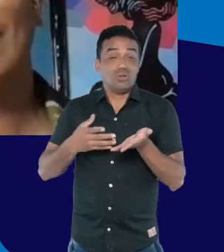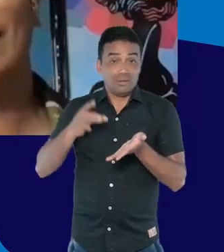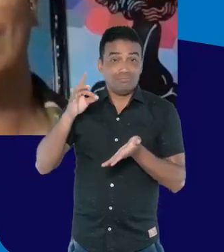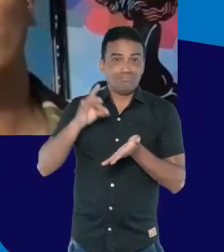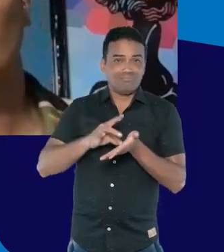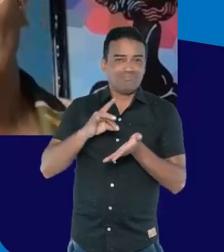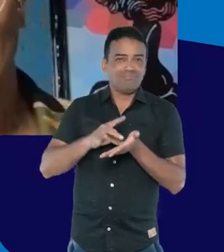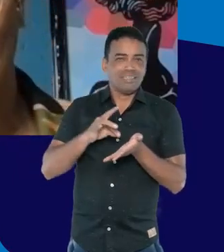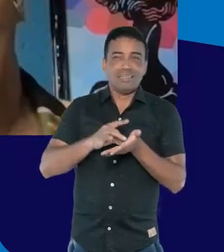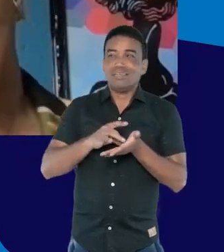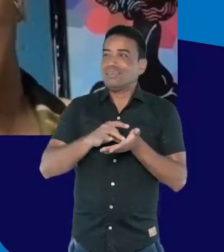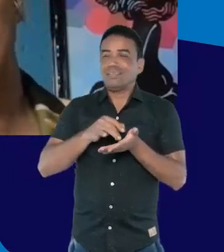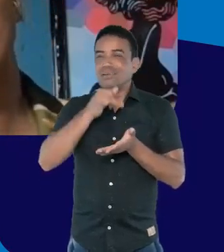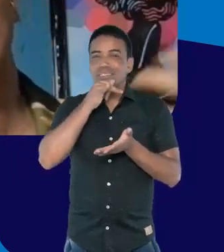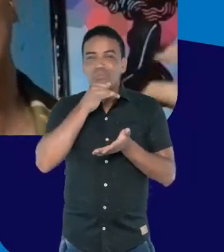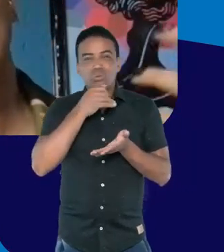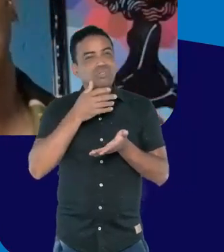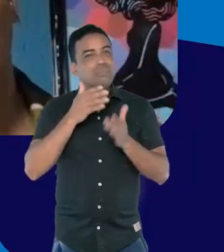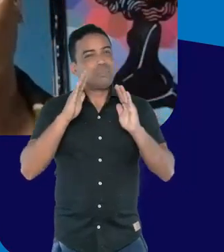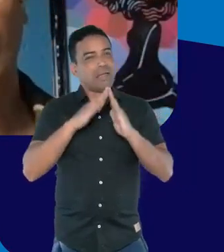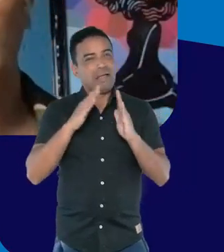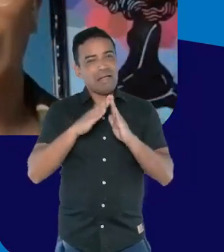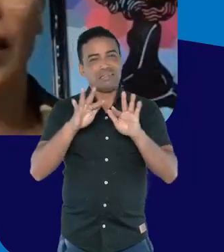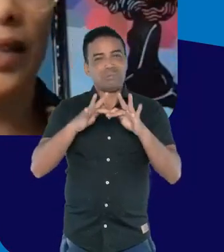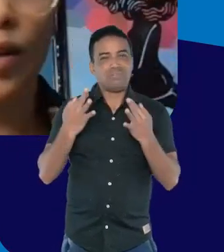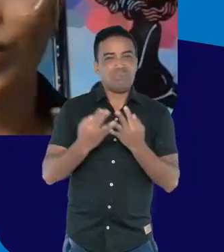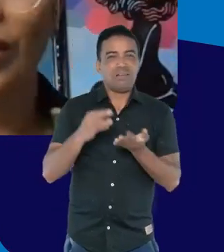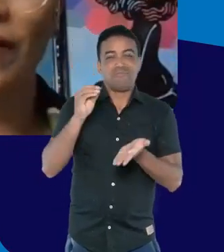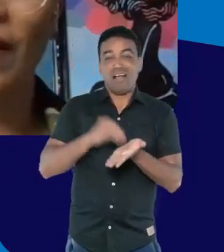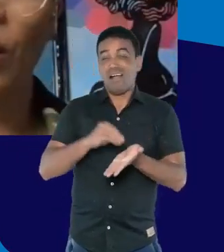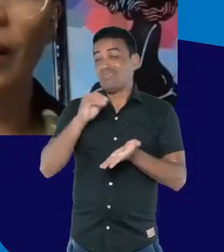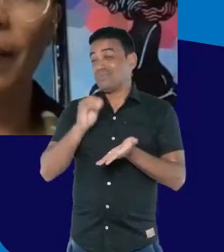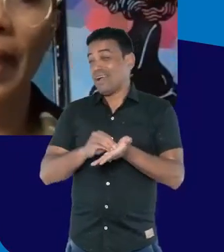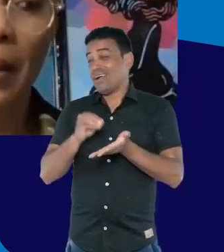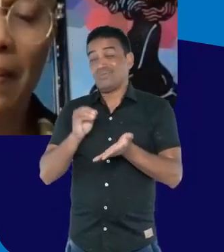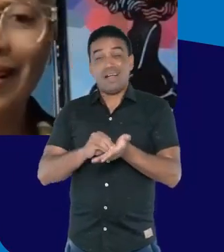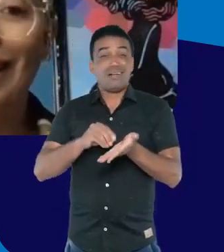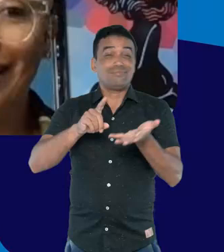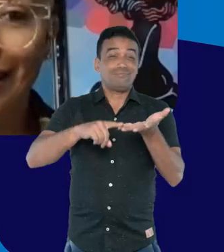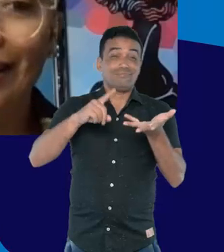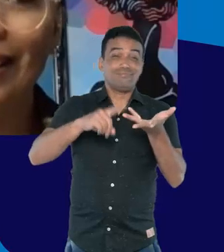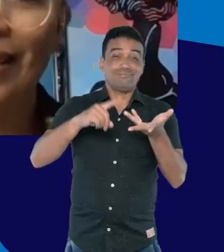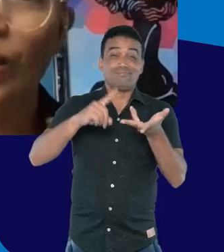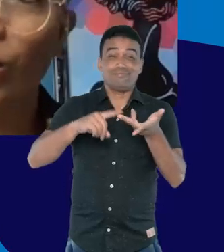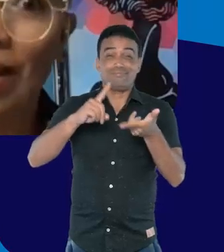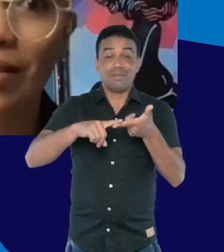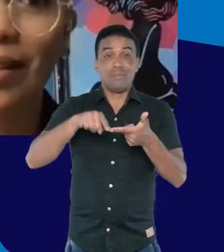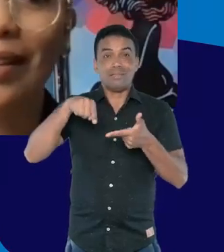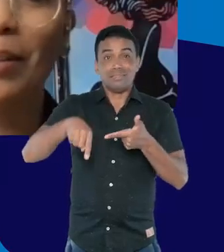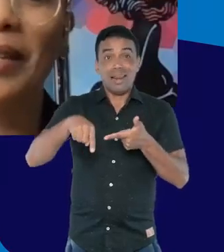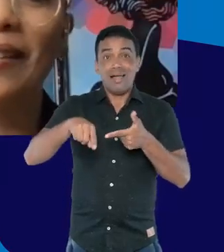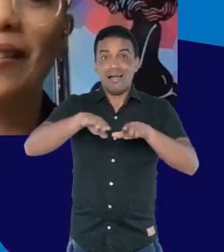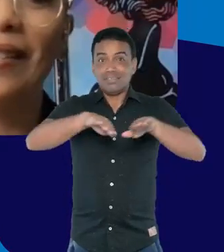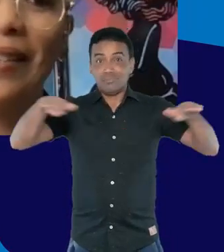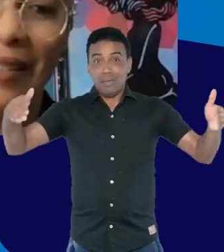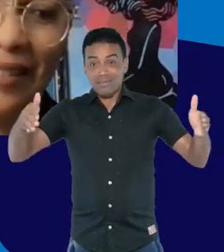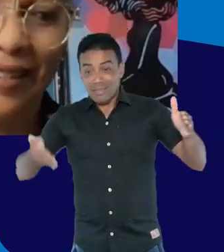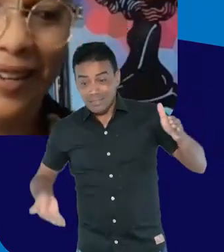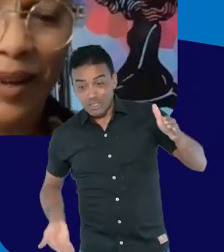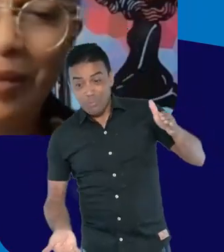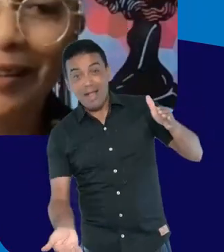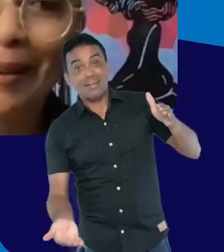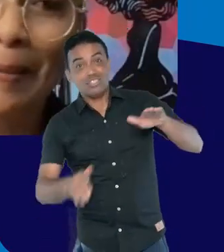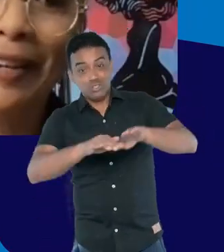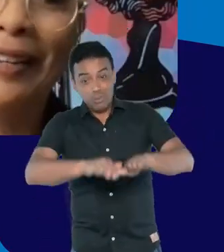volta era uma realidade de muita escassez, né, de muita ausência, de muita falta, mas era ali, debaixo daquela mesa,